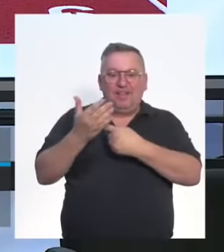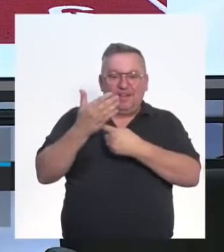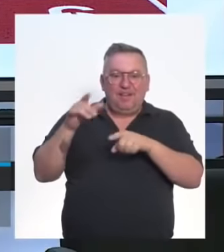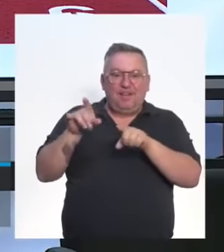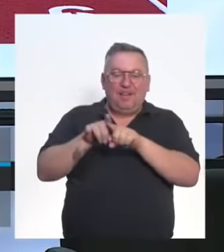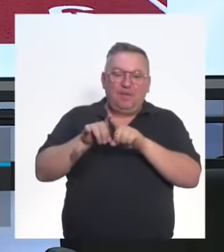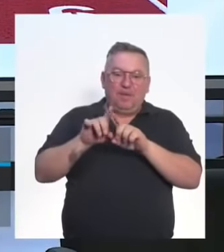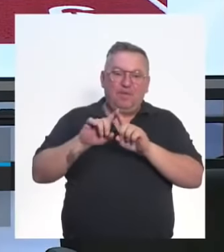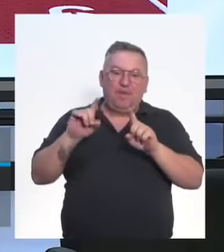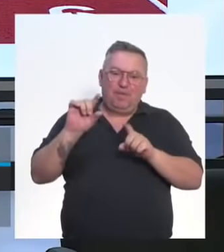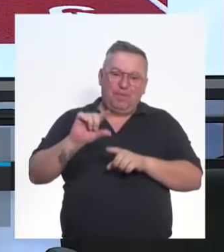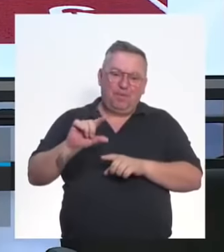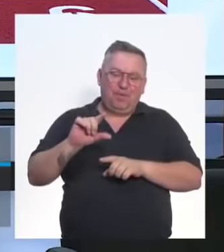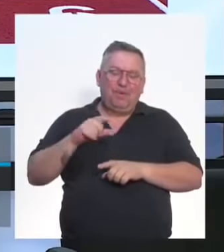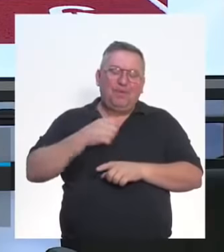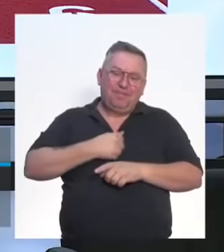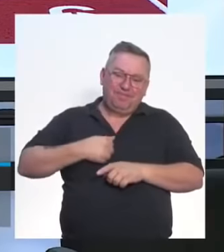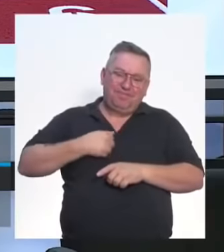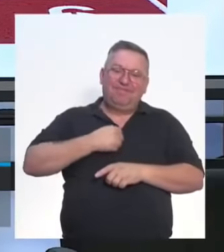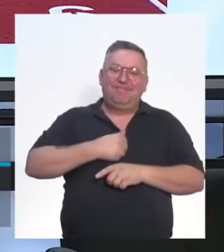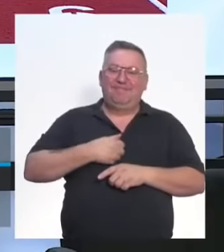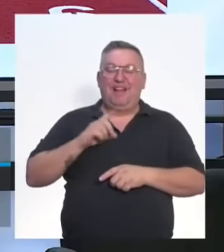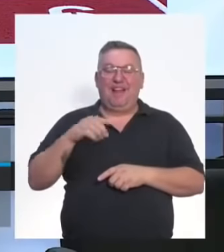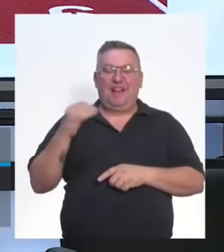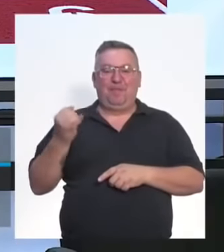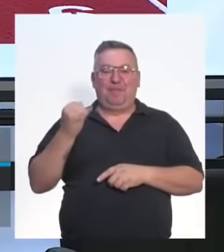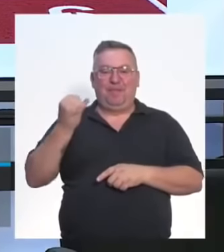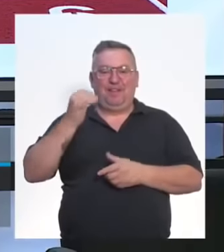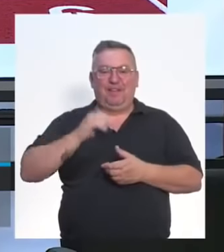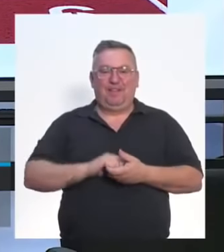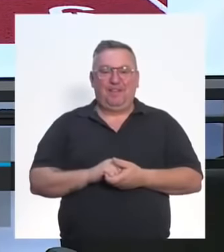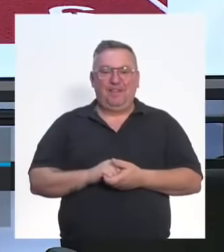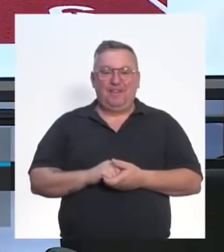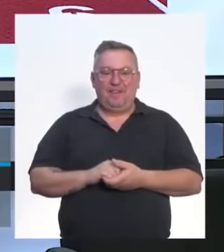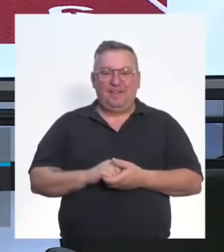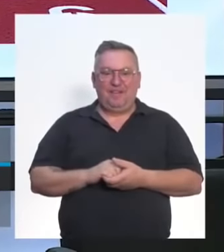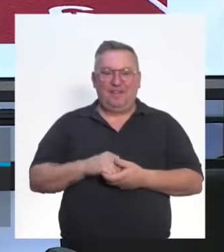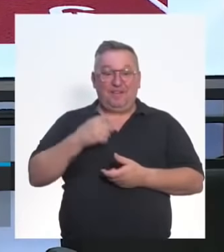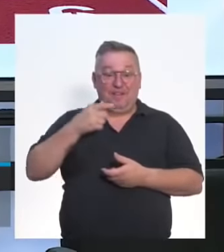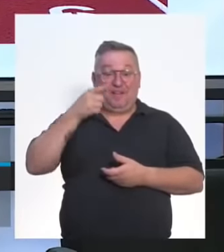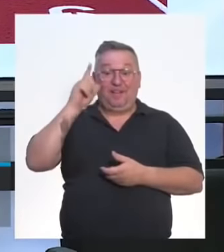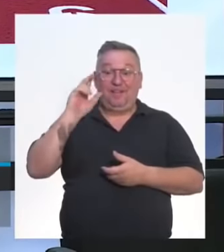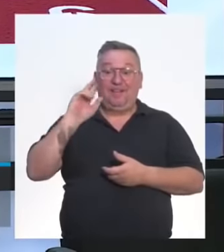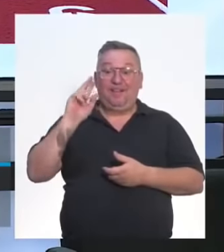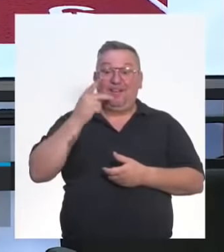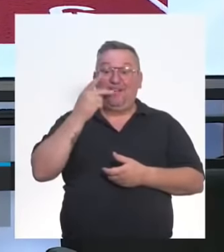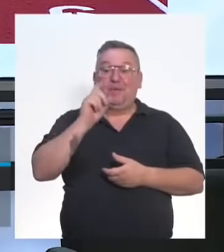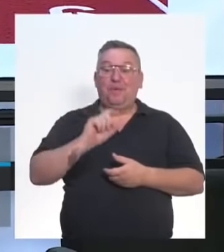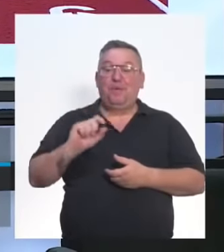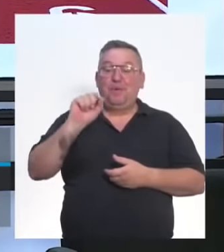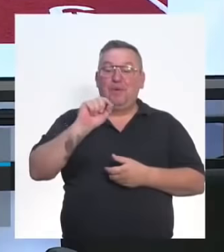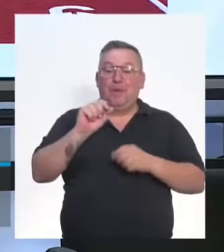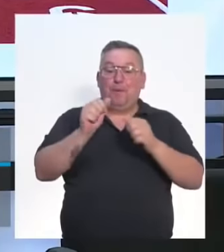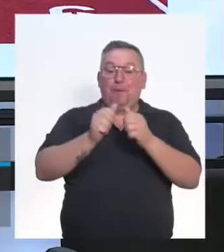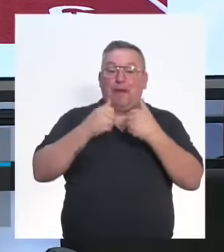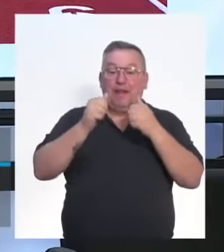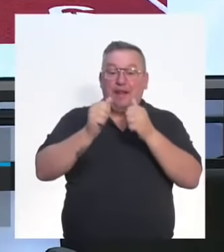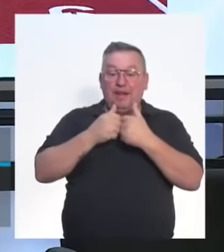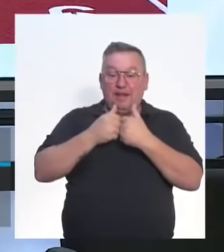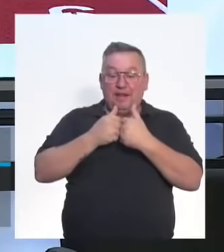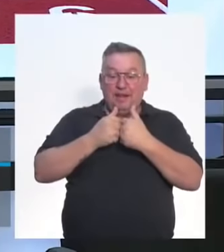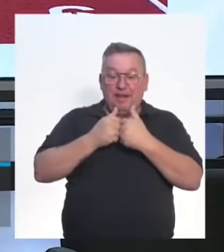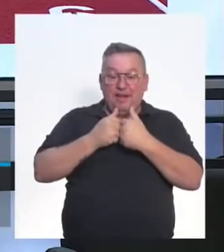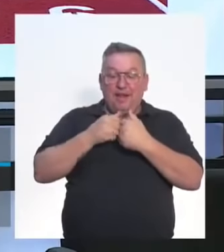né? Mas um pouquinho de saudosismo também não faz mal. Tudo bem? Ontem a gente falou da questão da padaria lá do pão e da